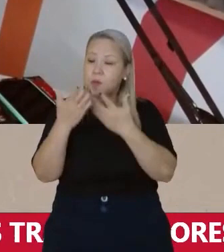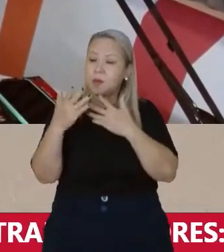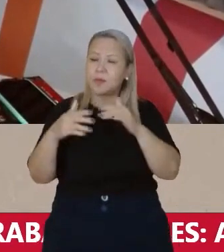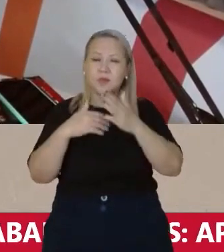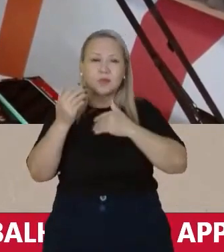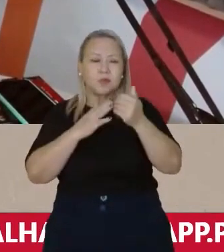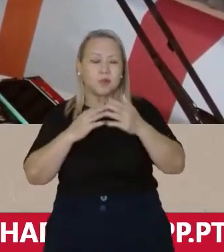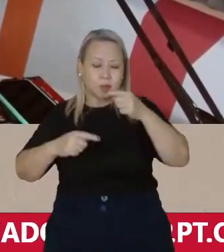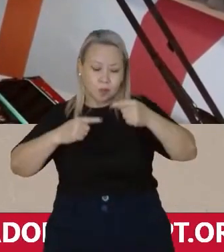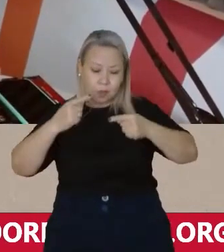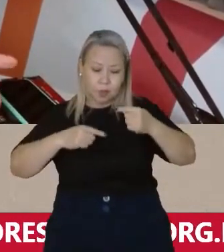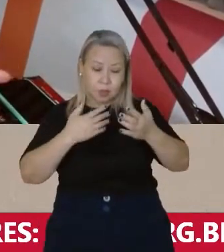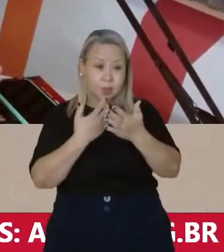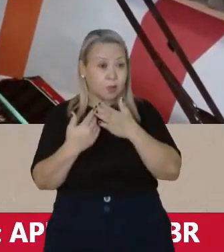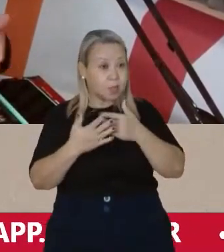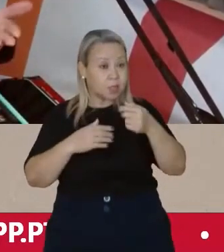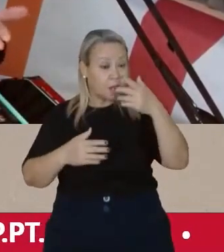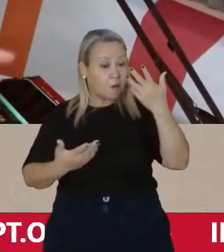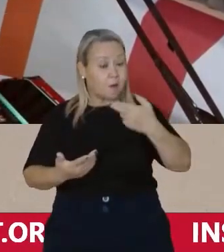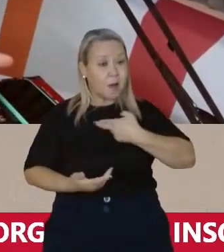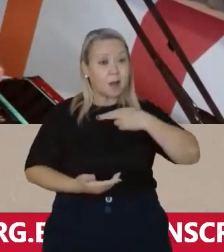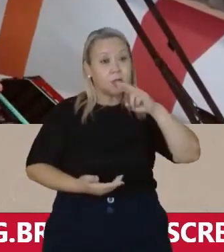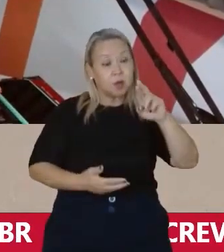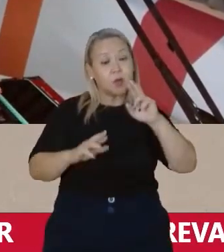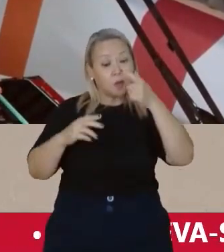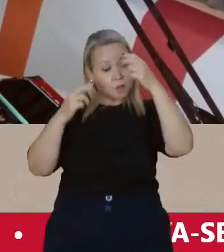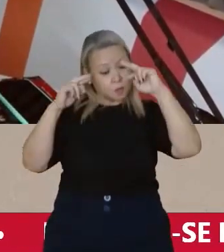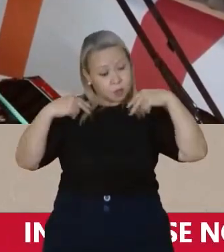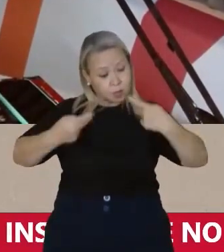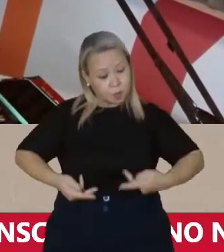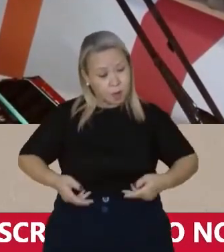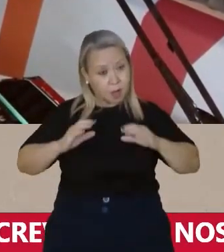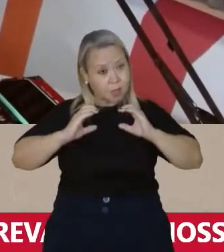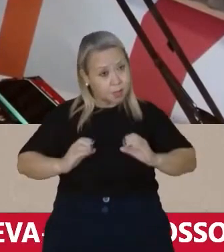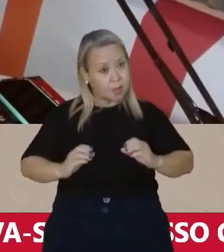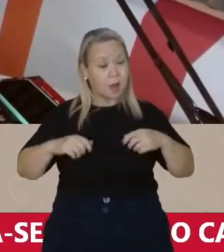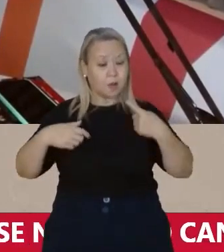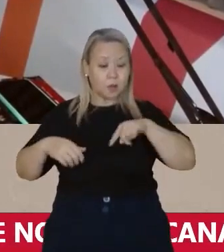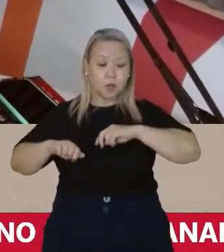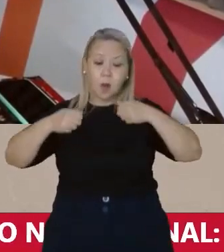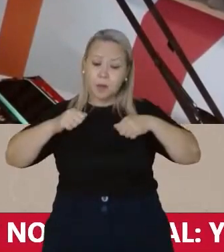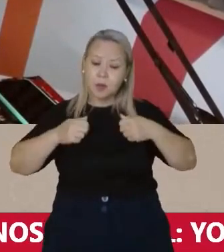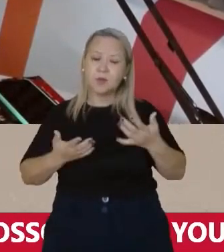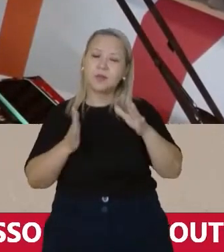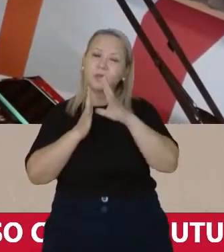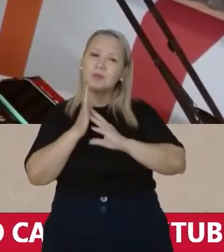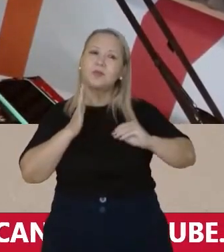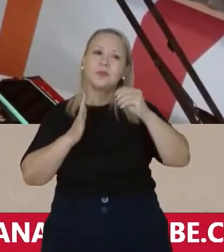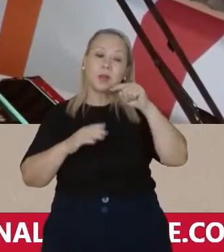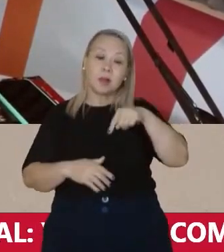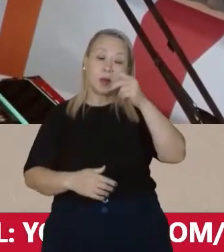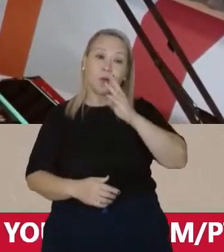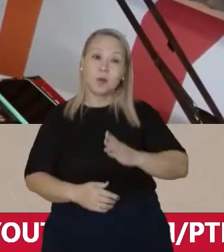atuação política, pela sua atuação religiosa, pela sua atuação como ser humano, como cidadão. A gente precisa muito desses exemplos aqui no Brasil.